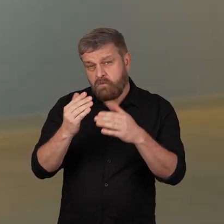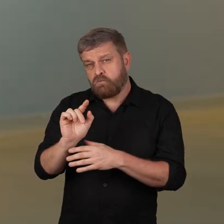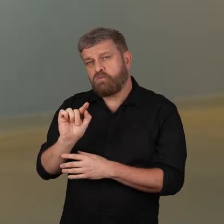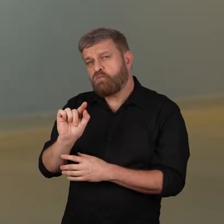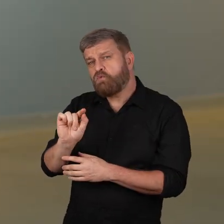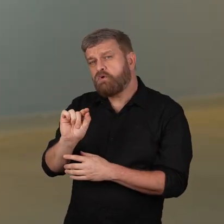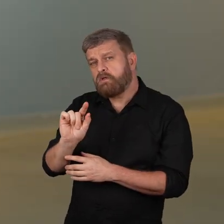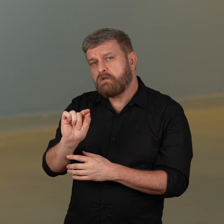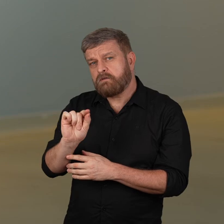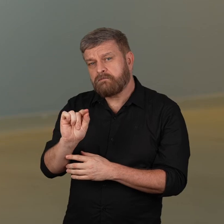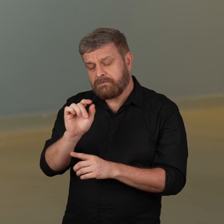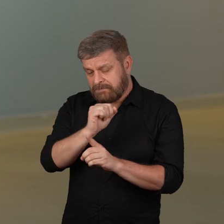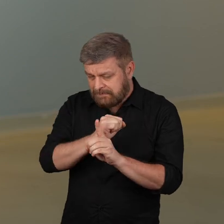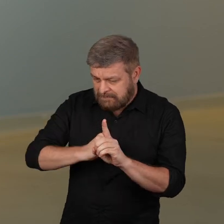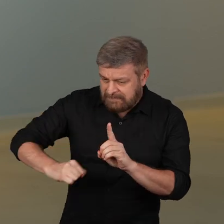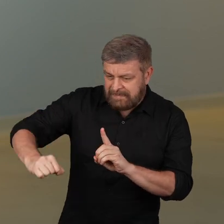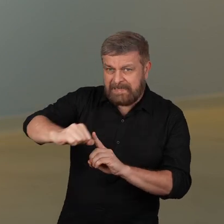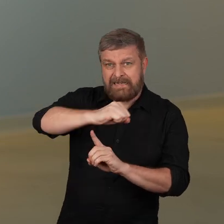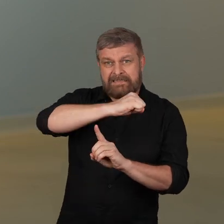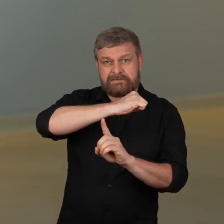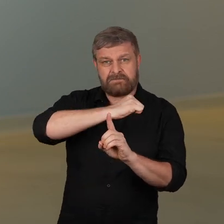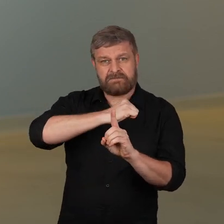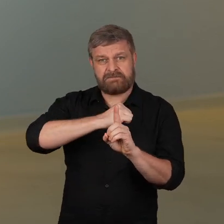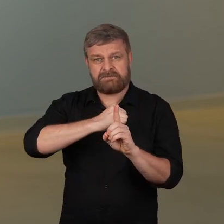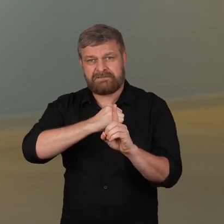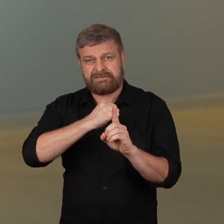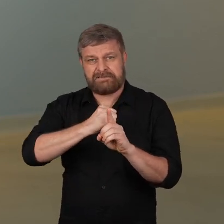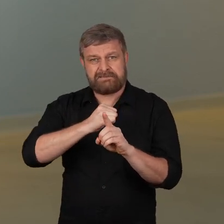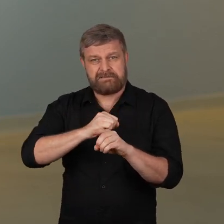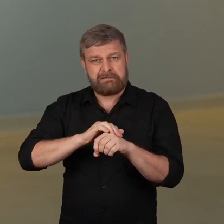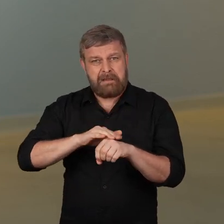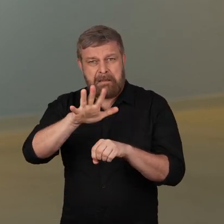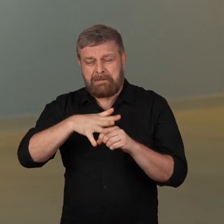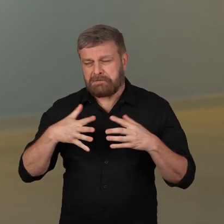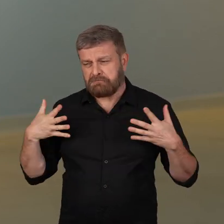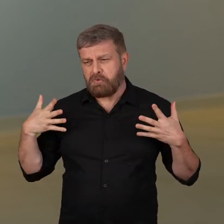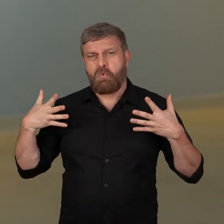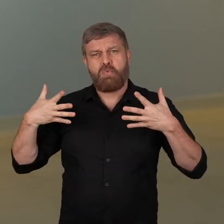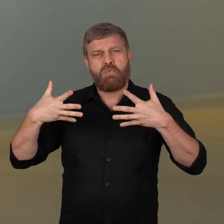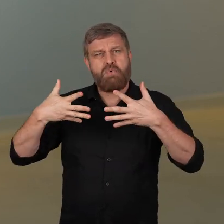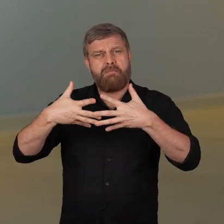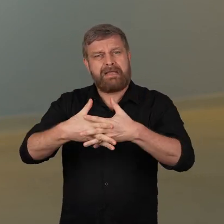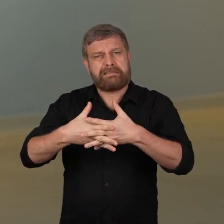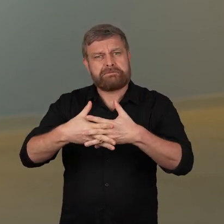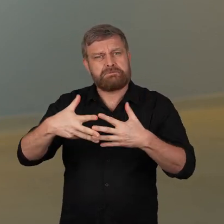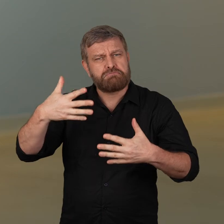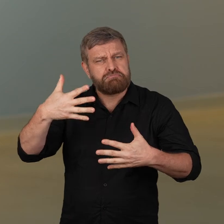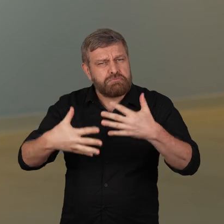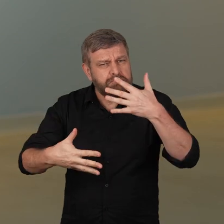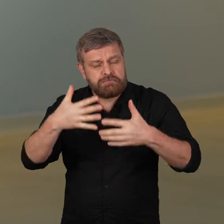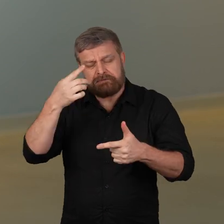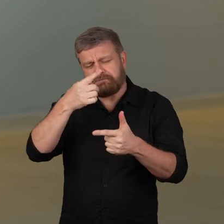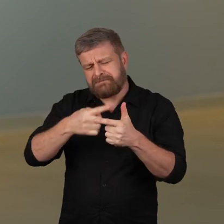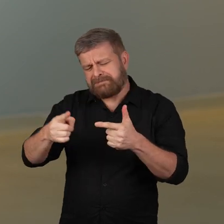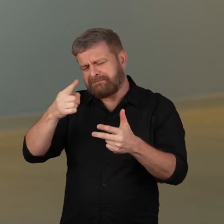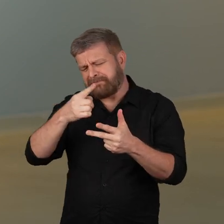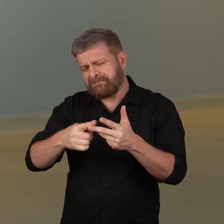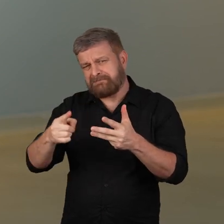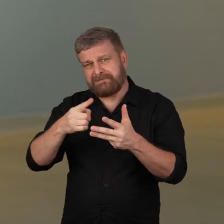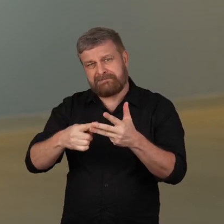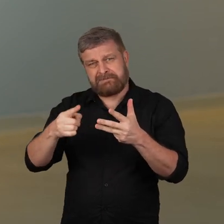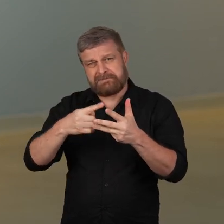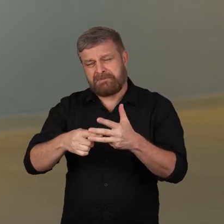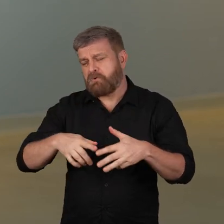uma mulher branca, as sociedades têm se tornado cada vez mais complexas. de cabelos Os curtos problemas têm sido cada vez